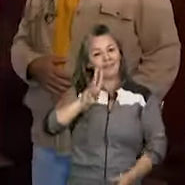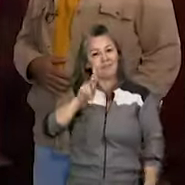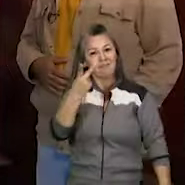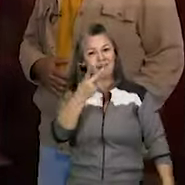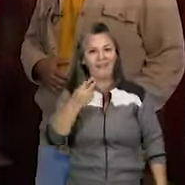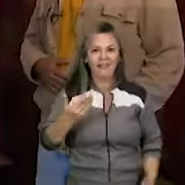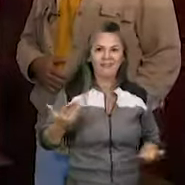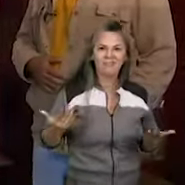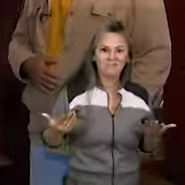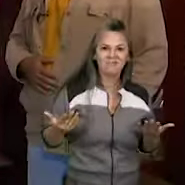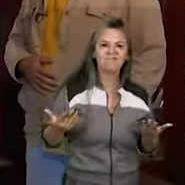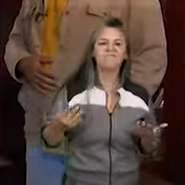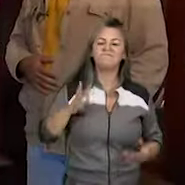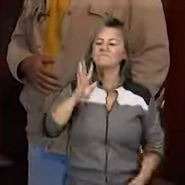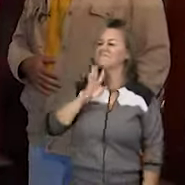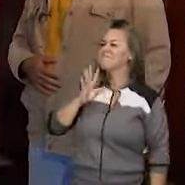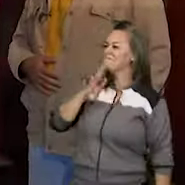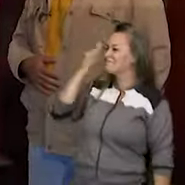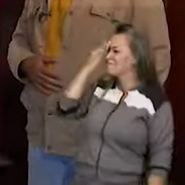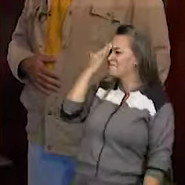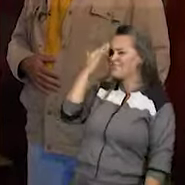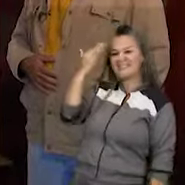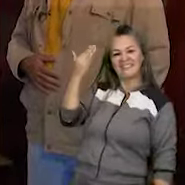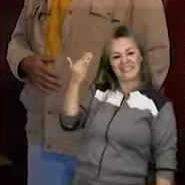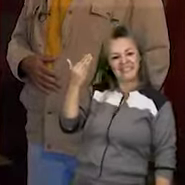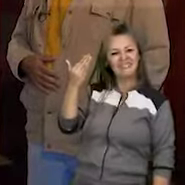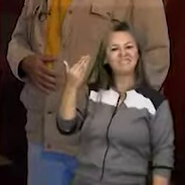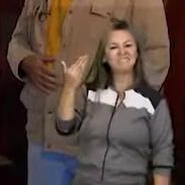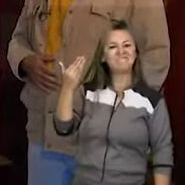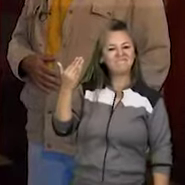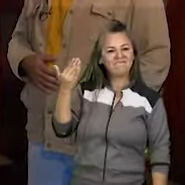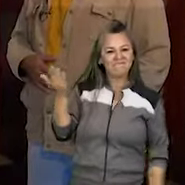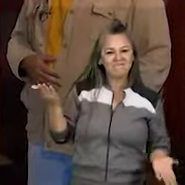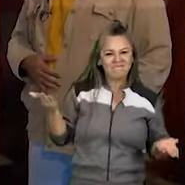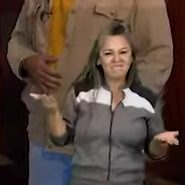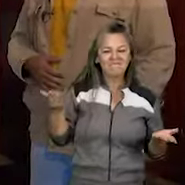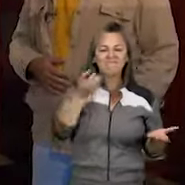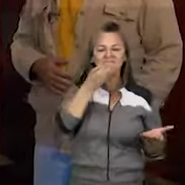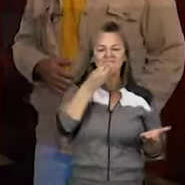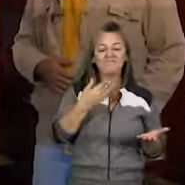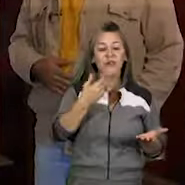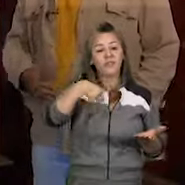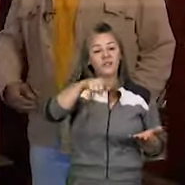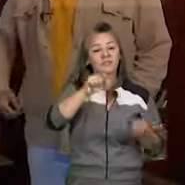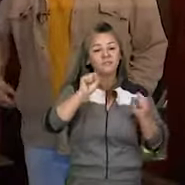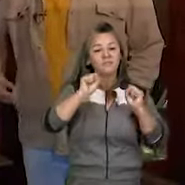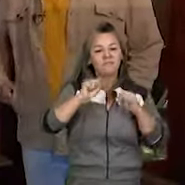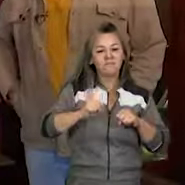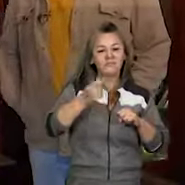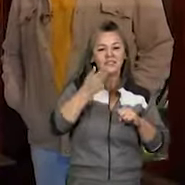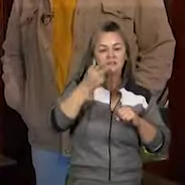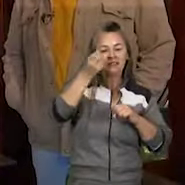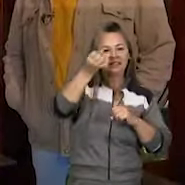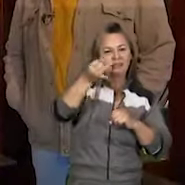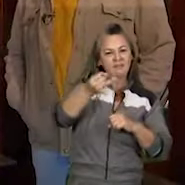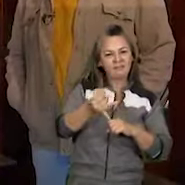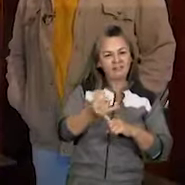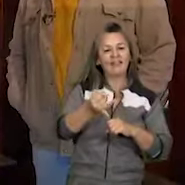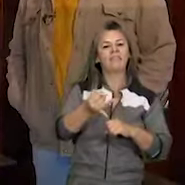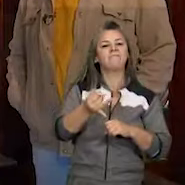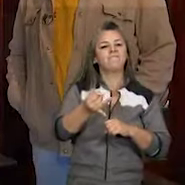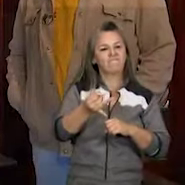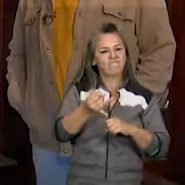Muito obrigado. Eu tenho poder falar, né, também da questão, né, de quando a gente está falando dessa questão, né,